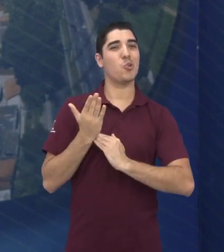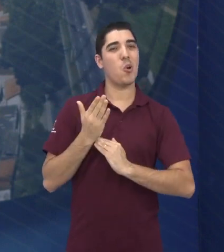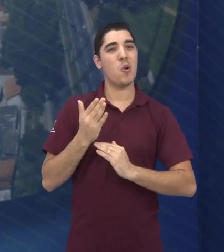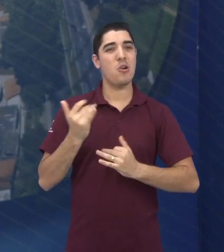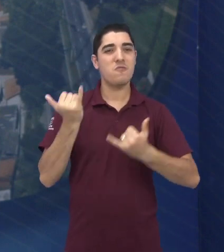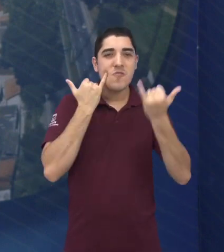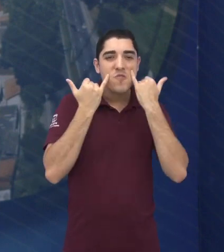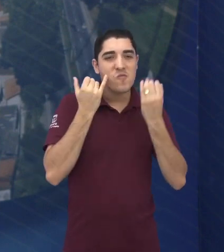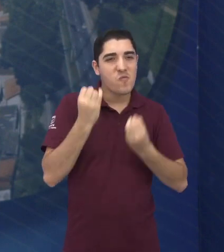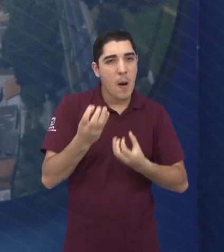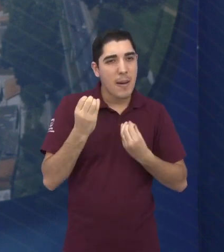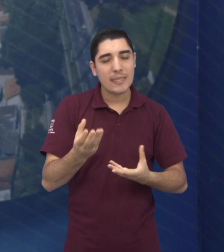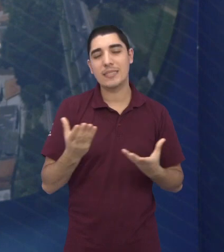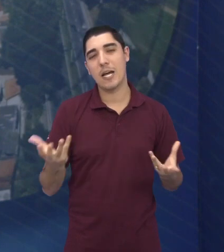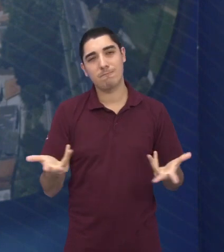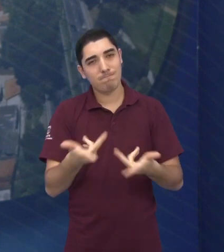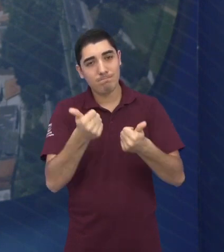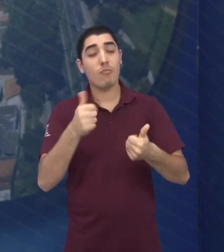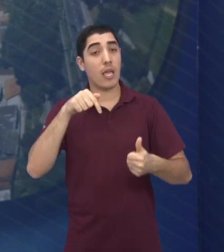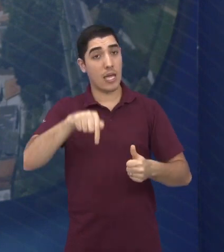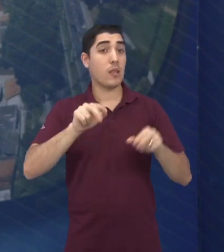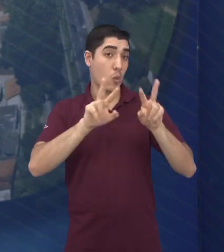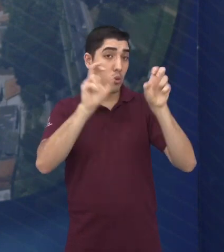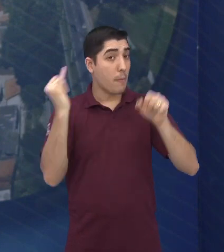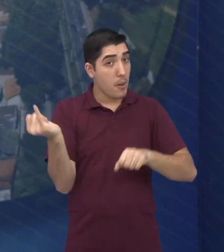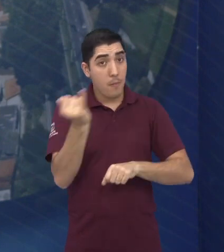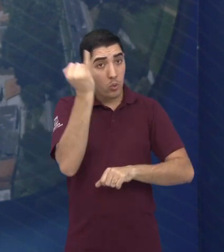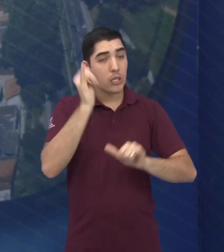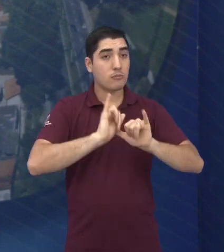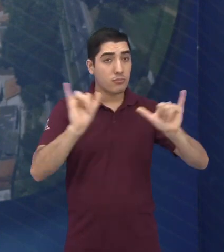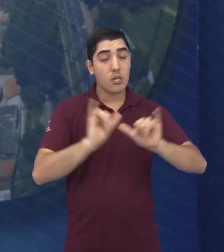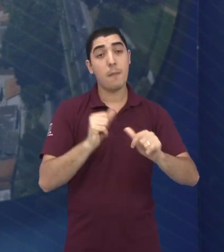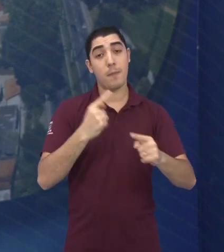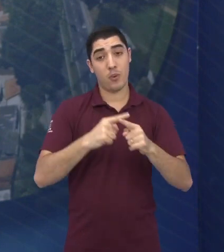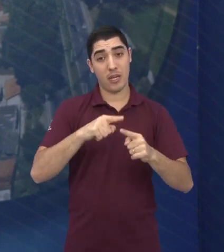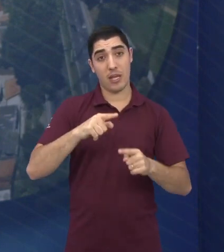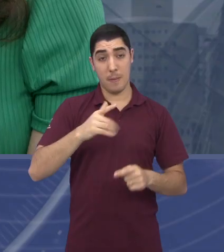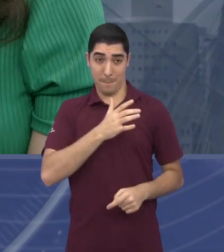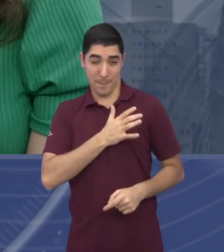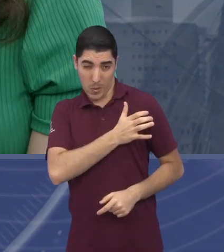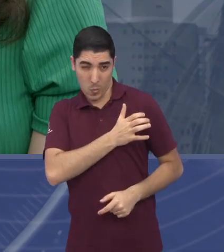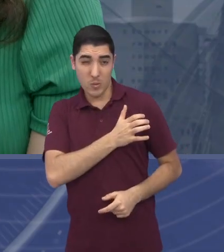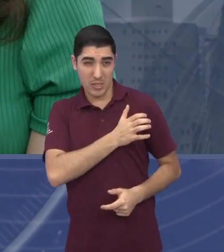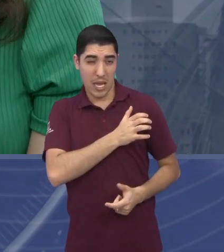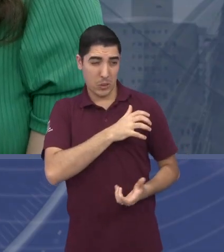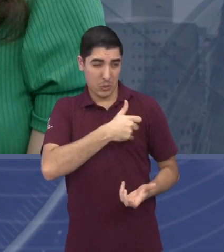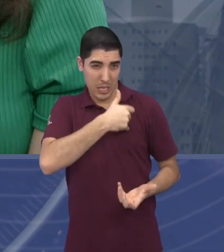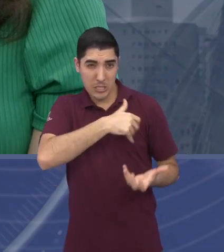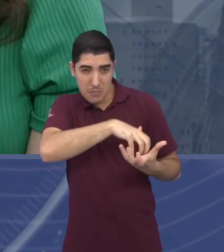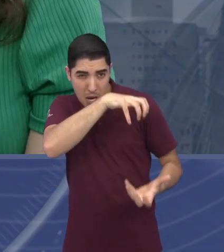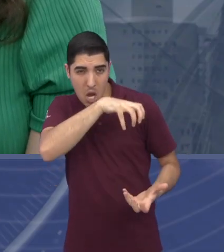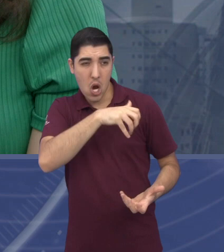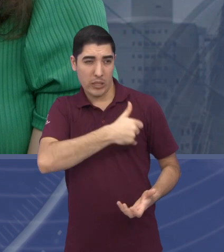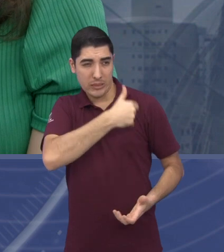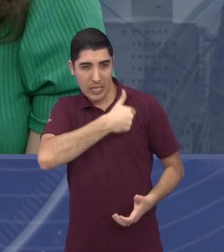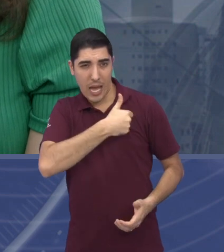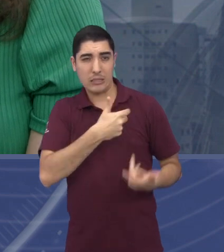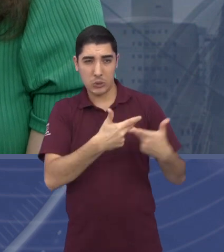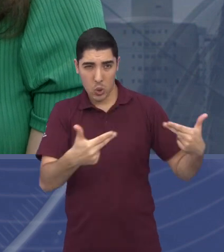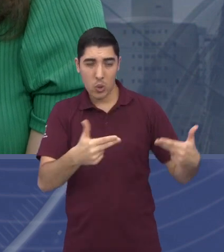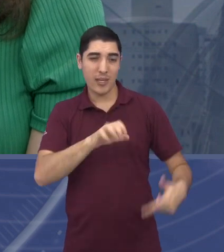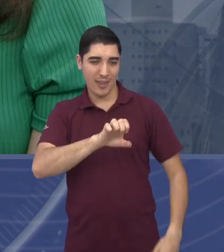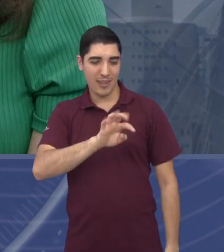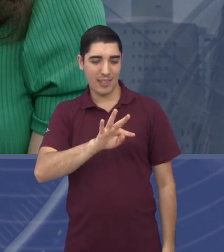contribuiu bastante com a gente. Um assunto que a gente precisa falar, né, gente? O etarismo, talvez muitas pessoas ainda não conhecem,